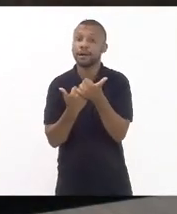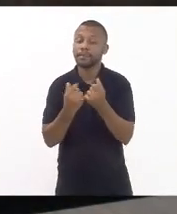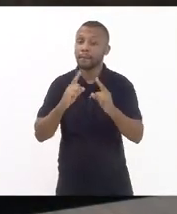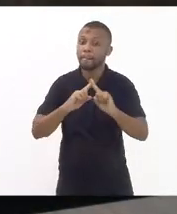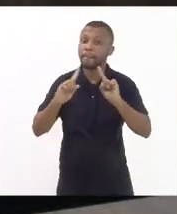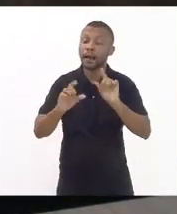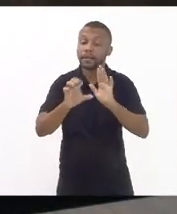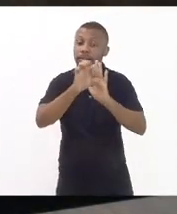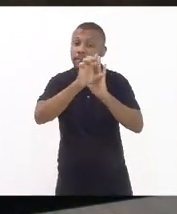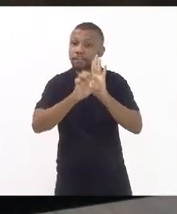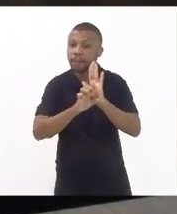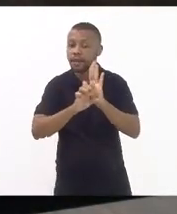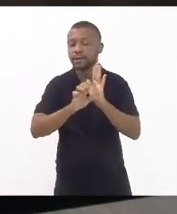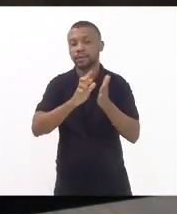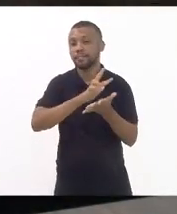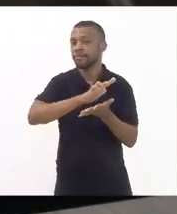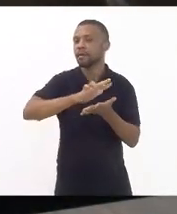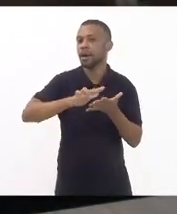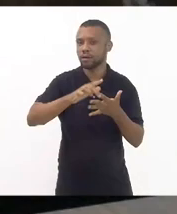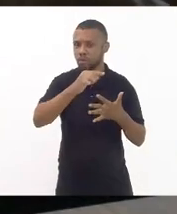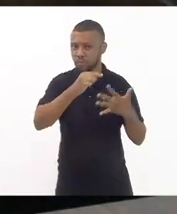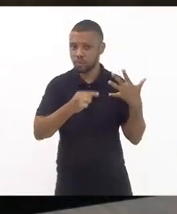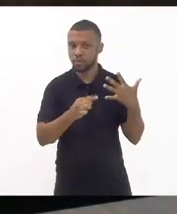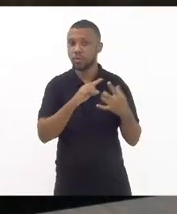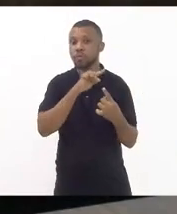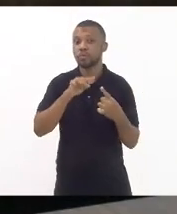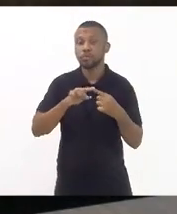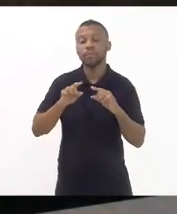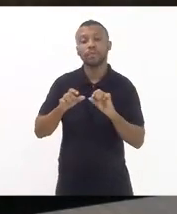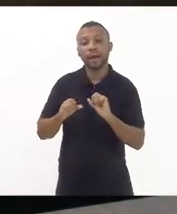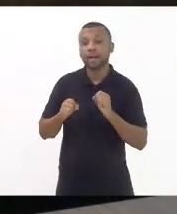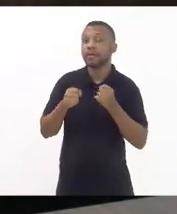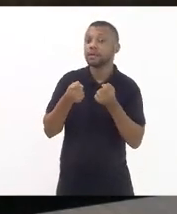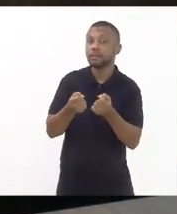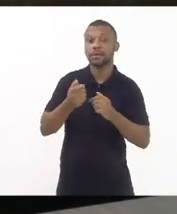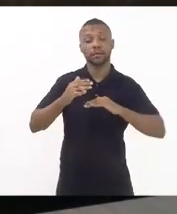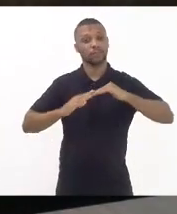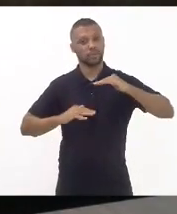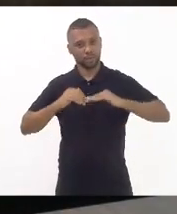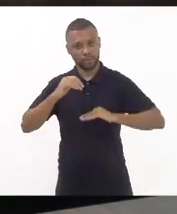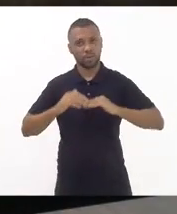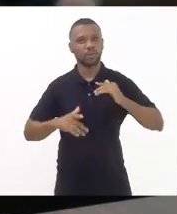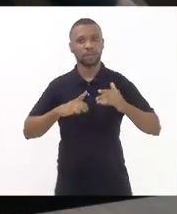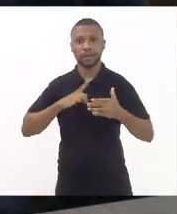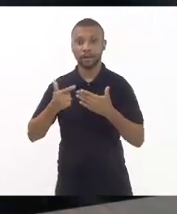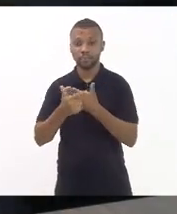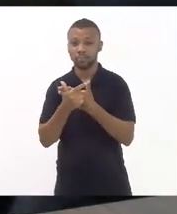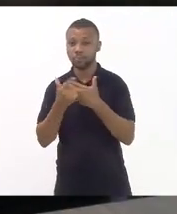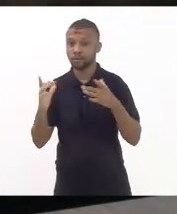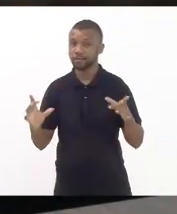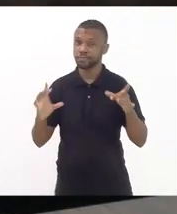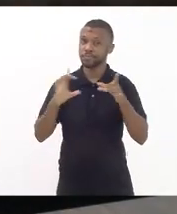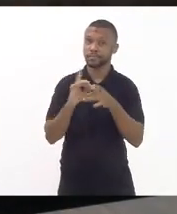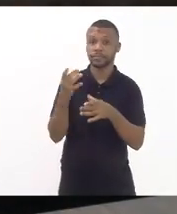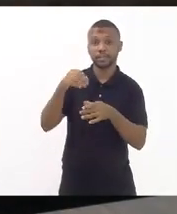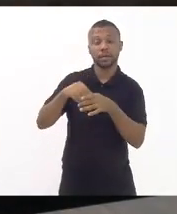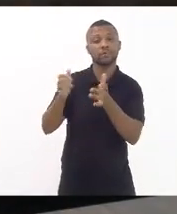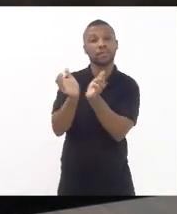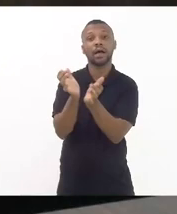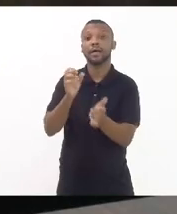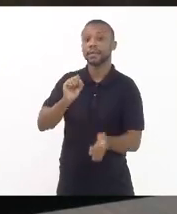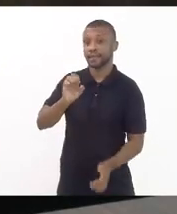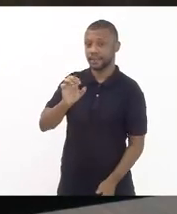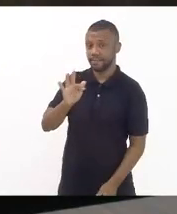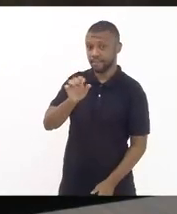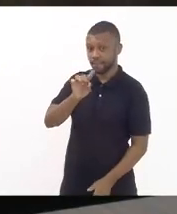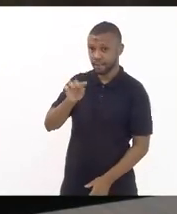emenda para garantir que as carreiras que cumprem funções semelhantes na Secretaria de Fazenda tenham uma remuneração isonômica.